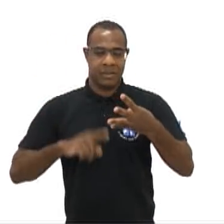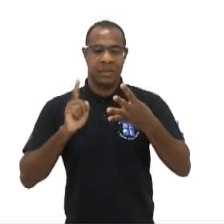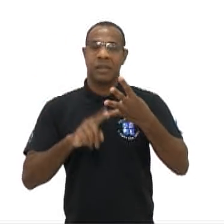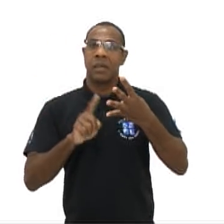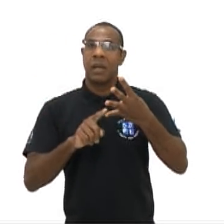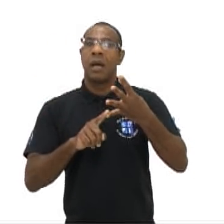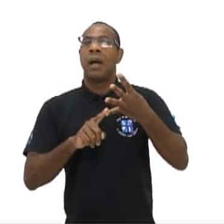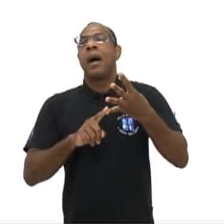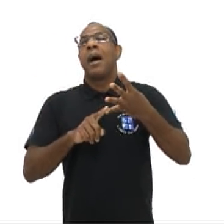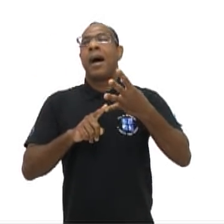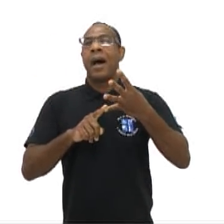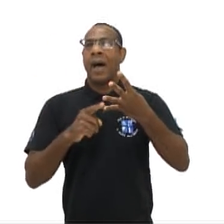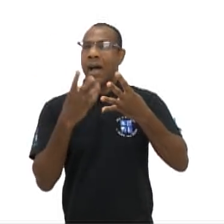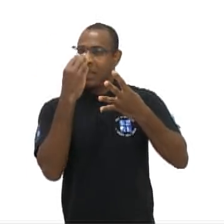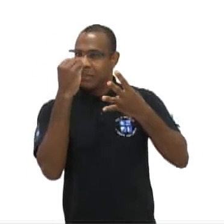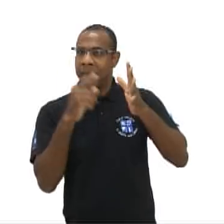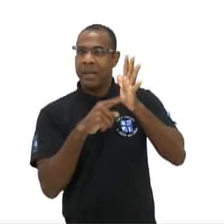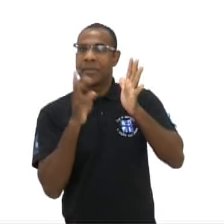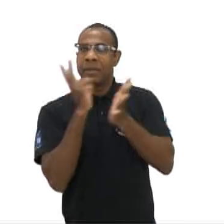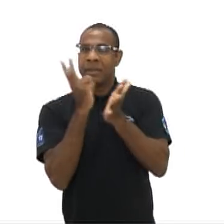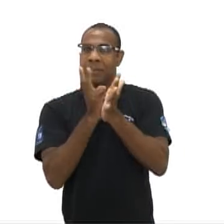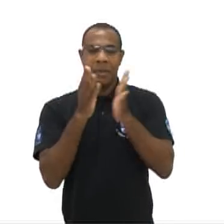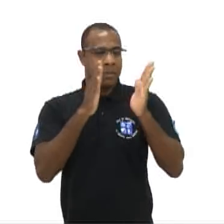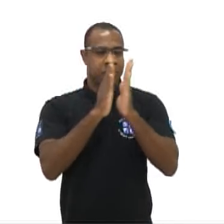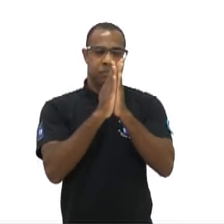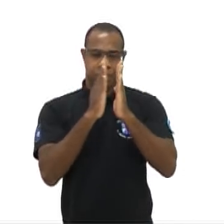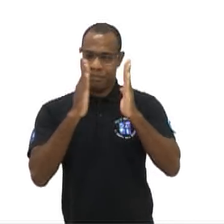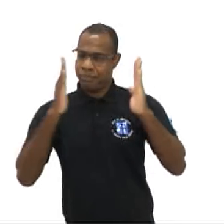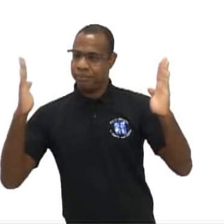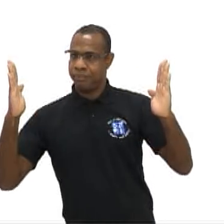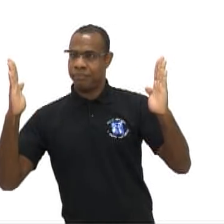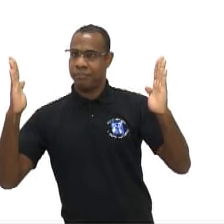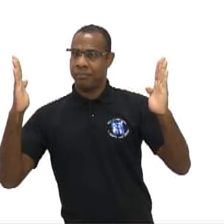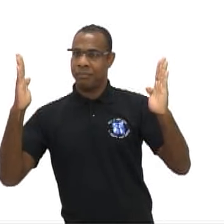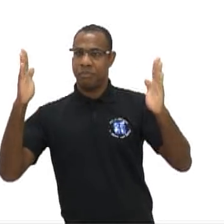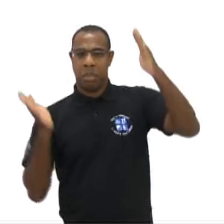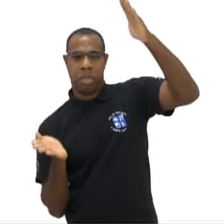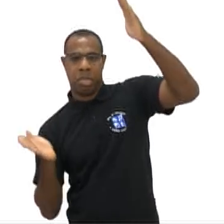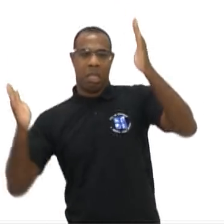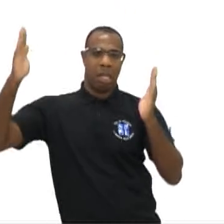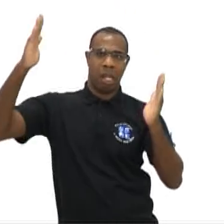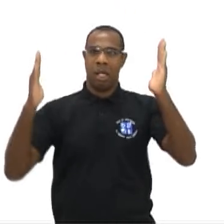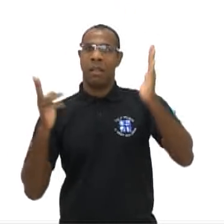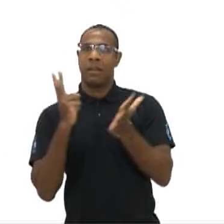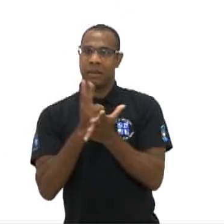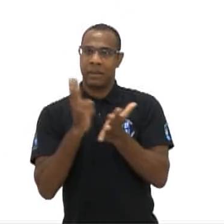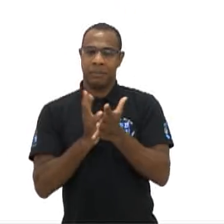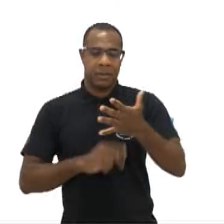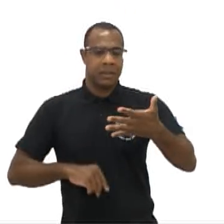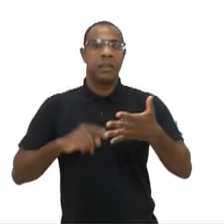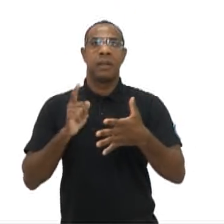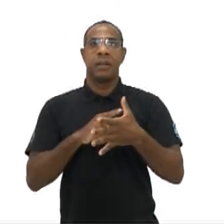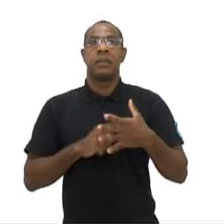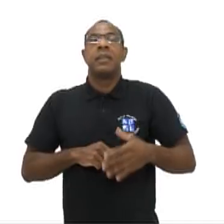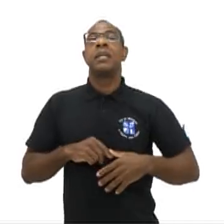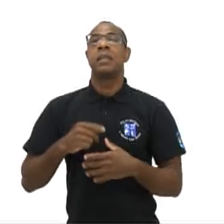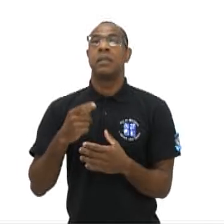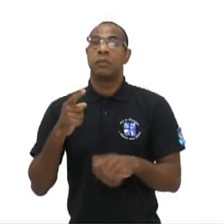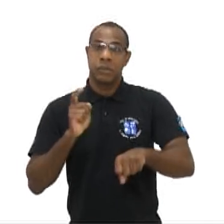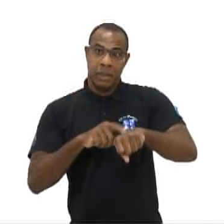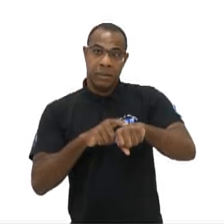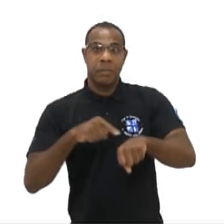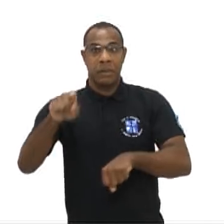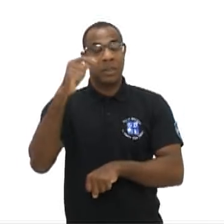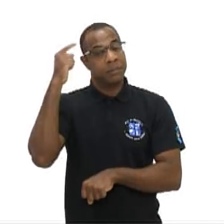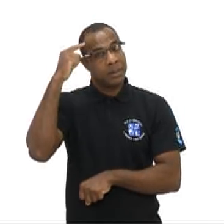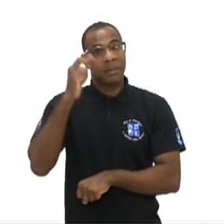e opostas horizontalmente? E letra D. As imagens são sempre reais e direitas? Então, um tempinho para vocês